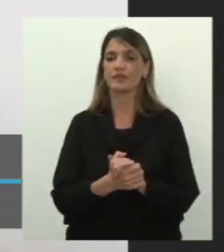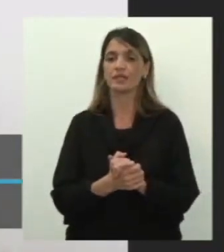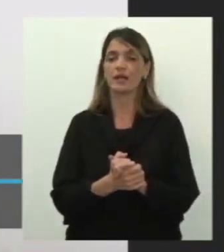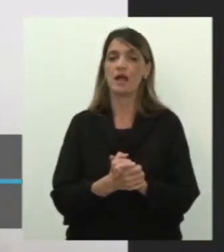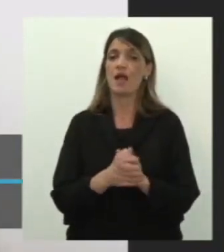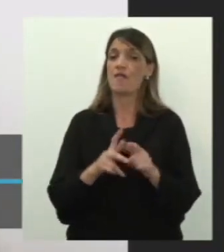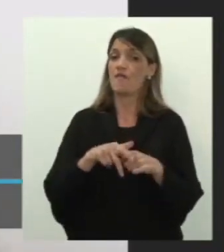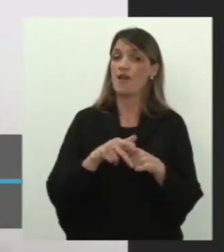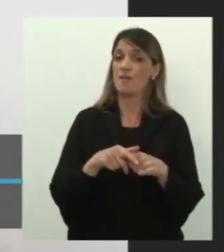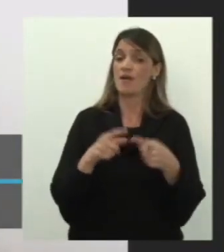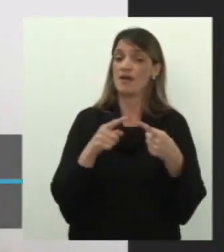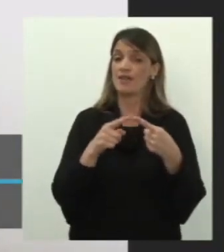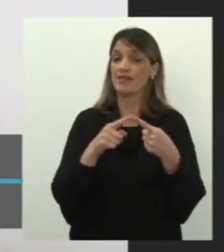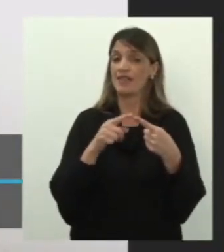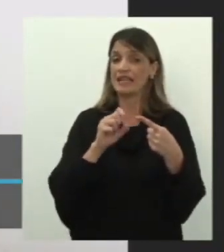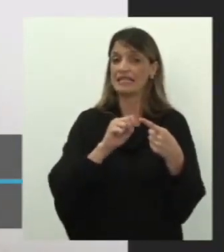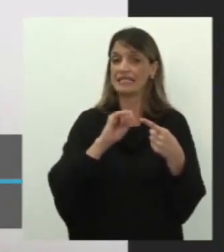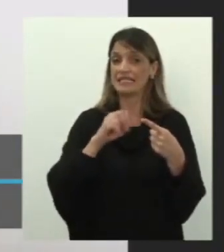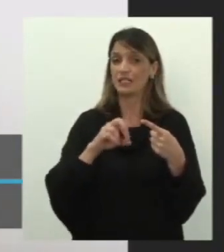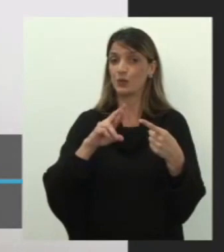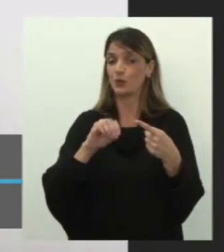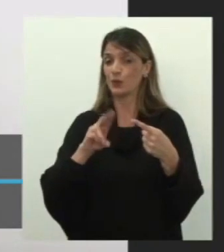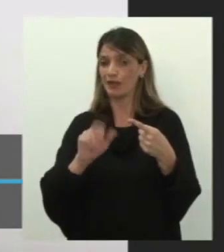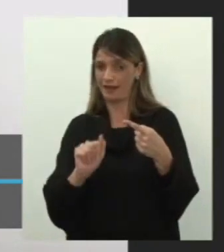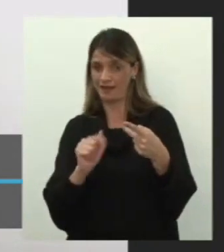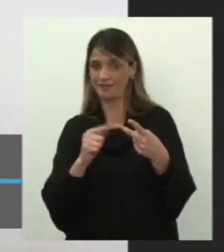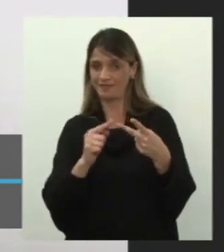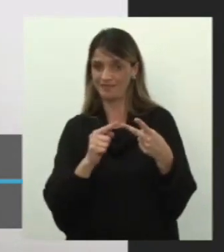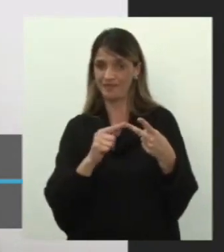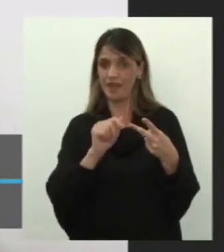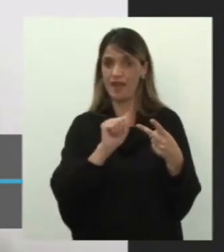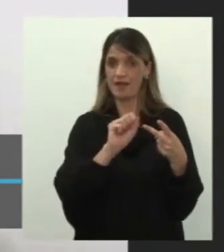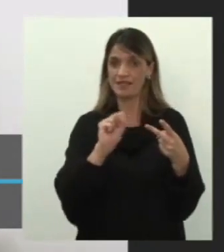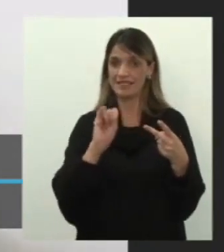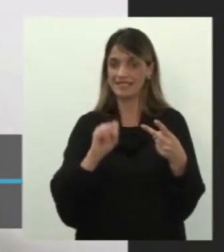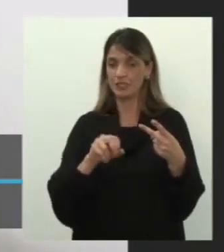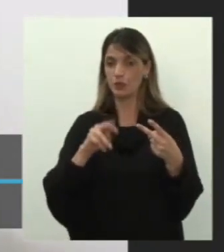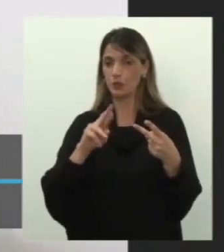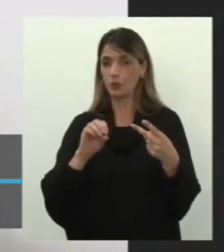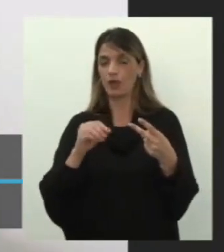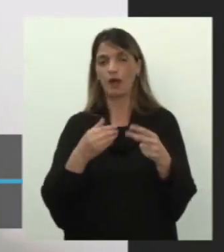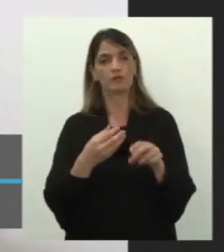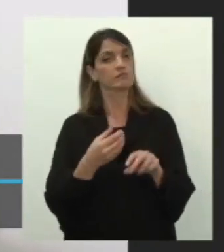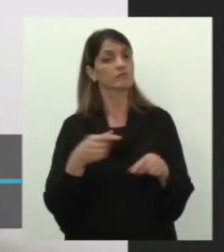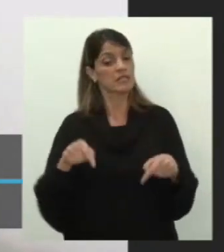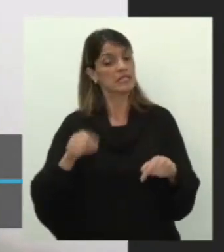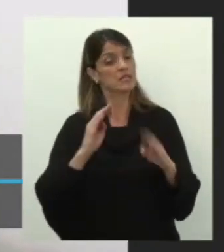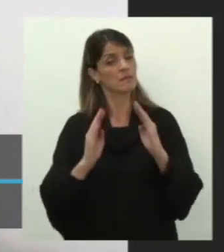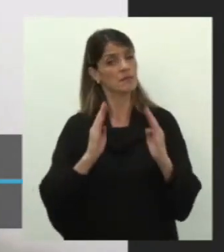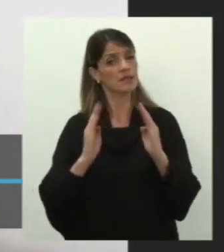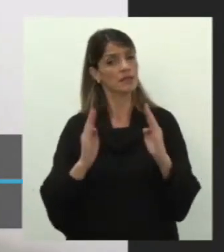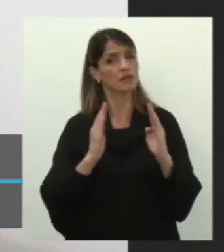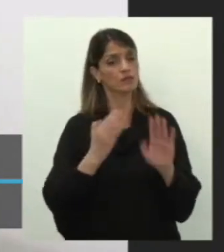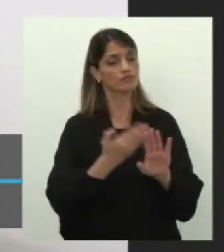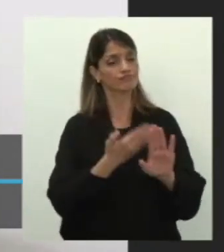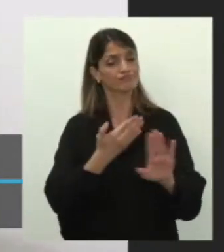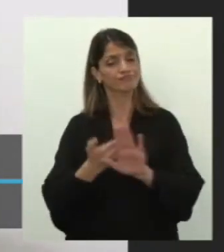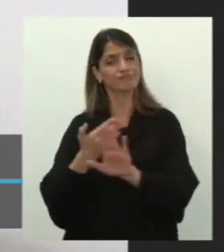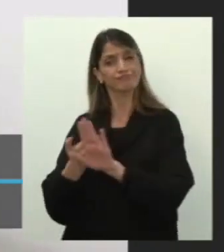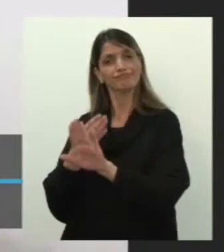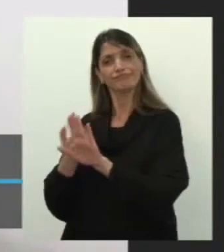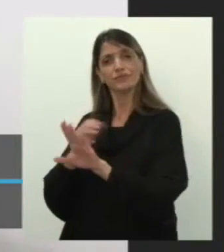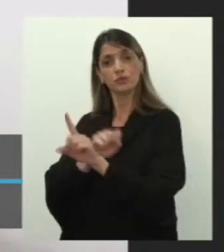síncronas ou assíncronas, nesse contexto de isolamento social que a gente